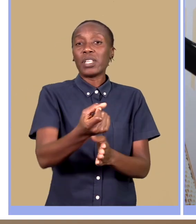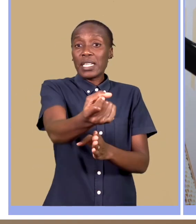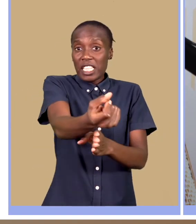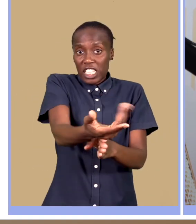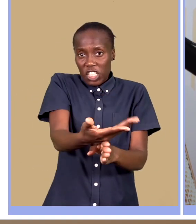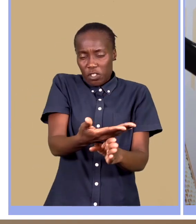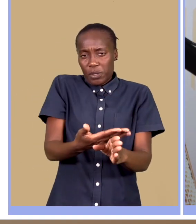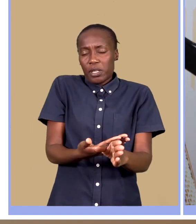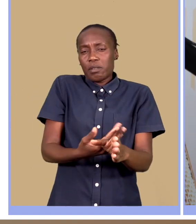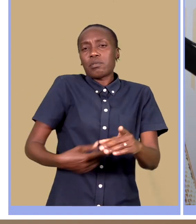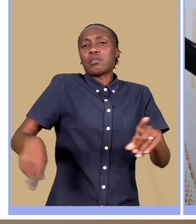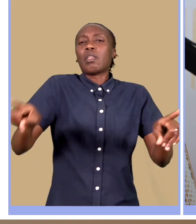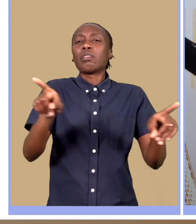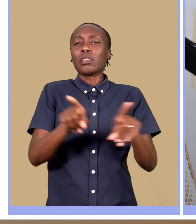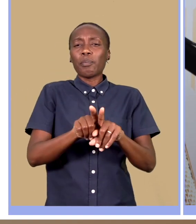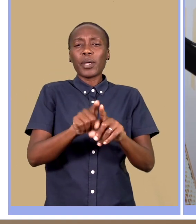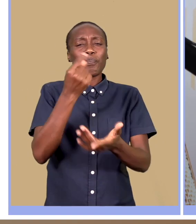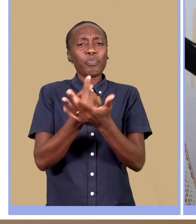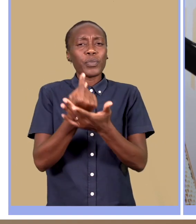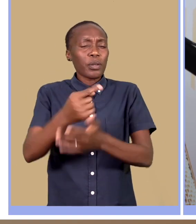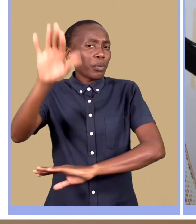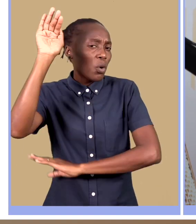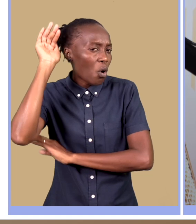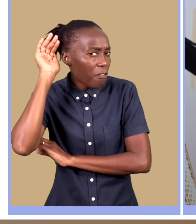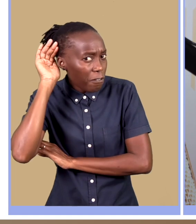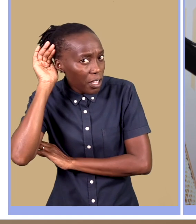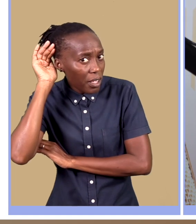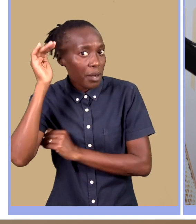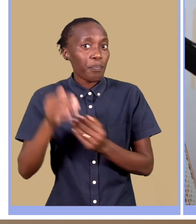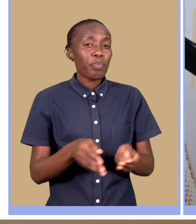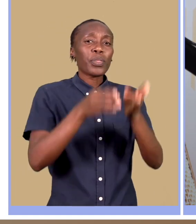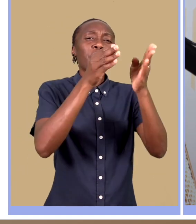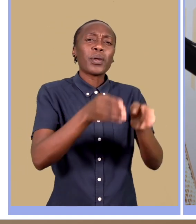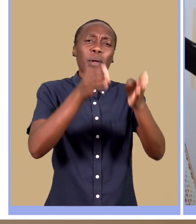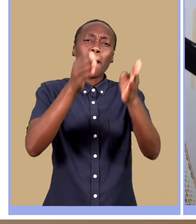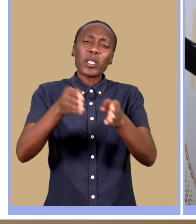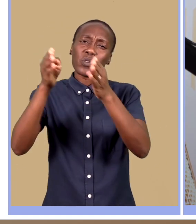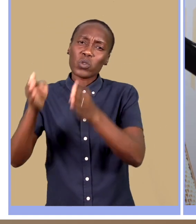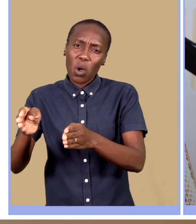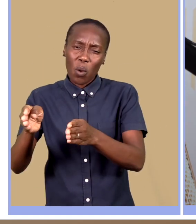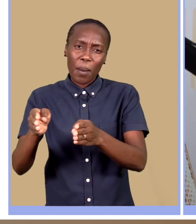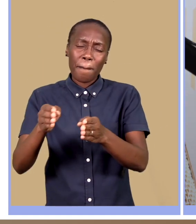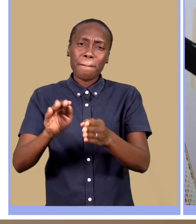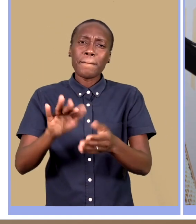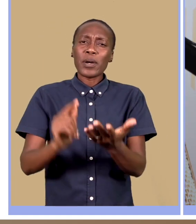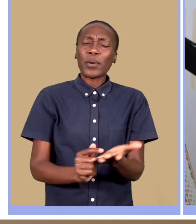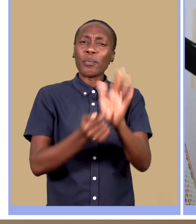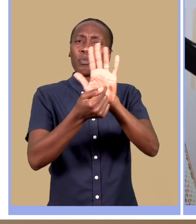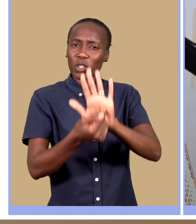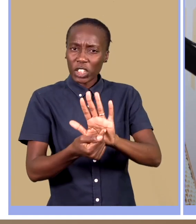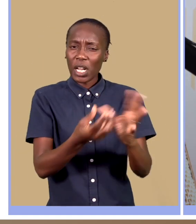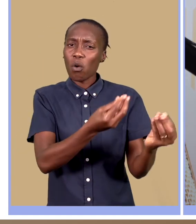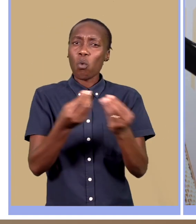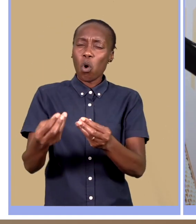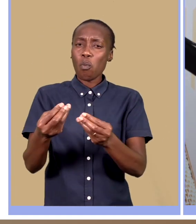a experiência direta, ouvir essas pessoas, que vai nos indicar o caminho certo.